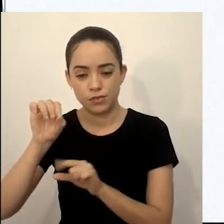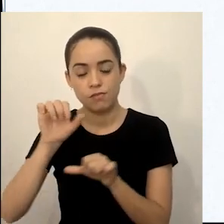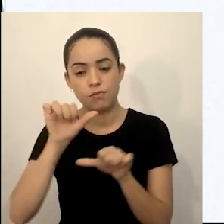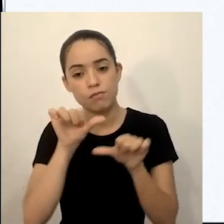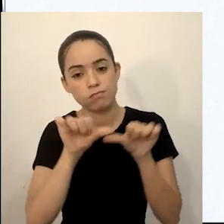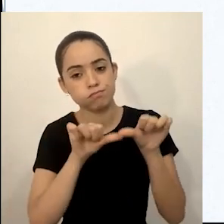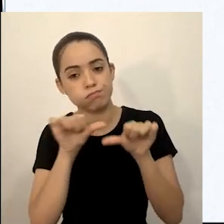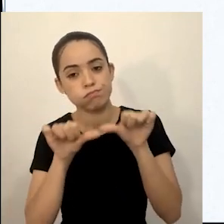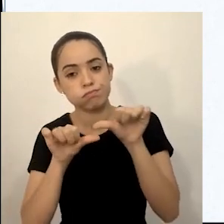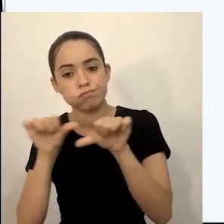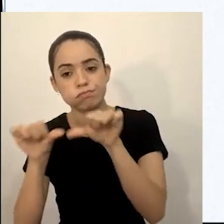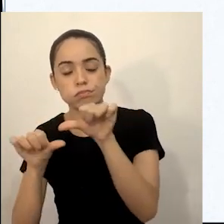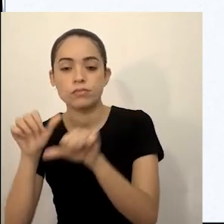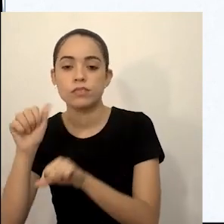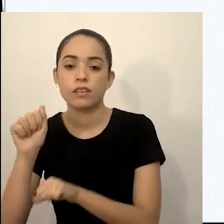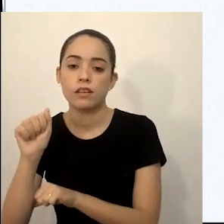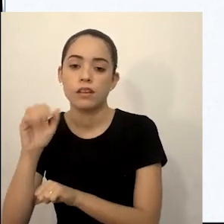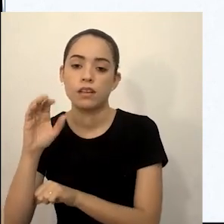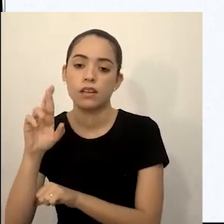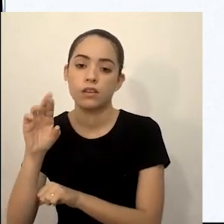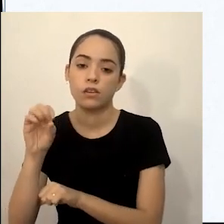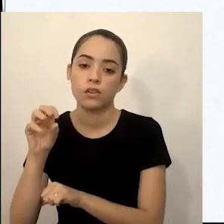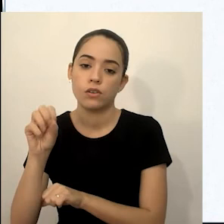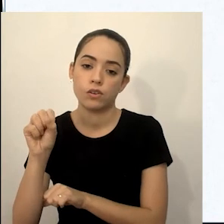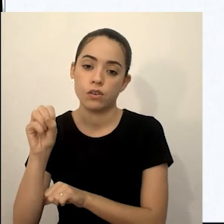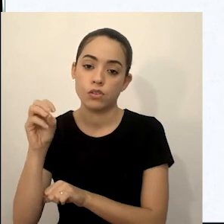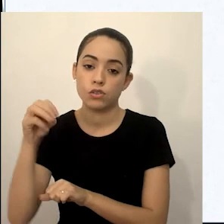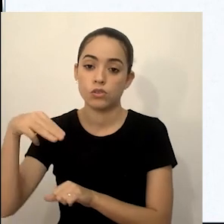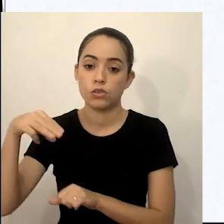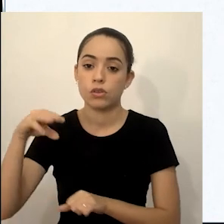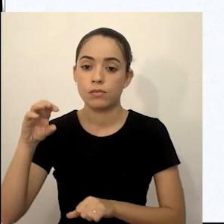acrossômico em acrossomo,